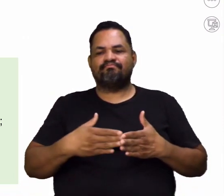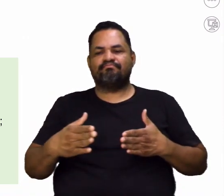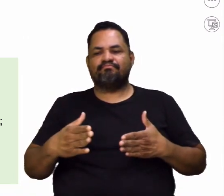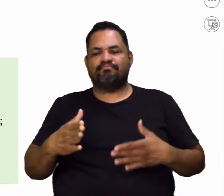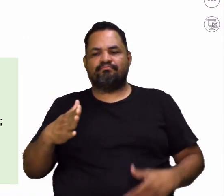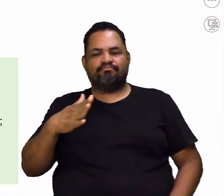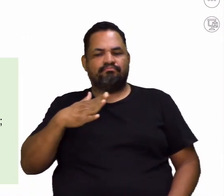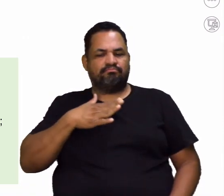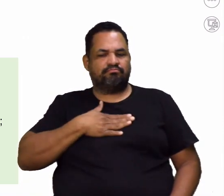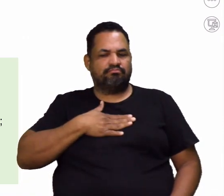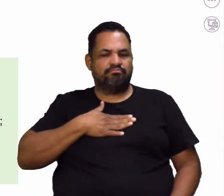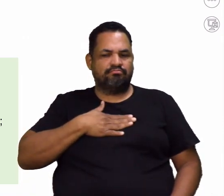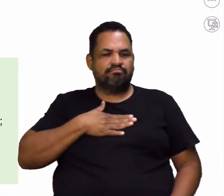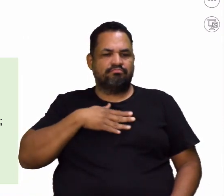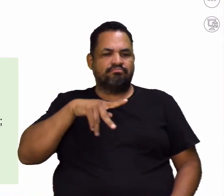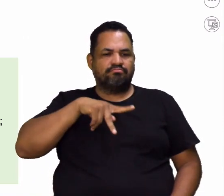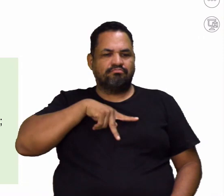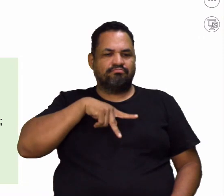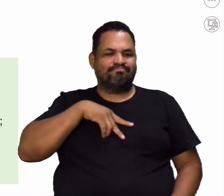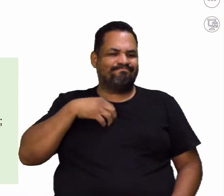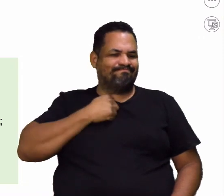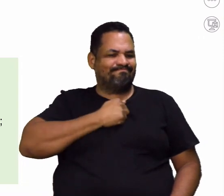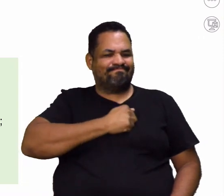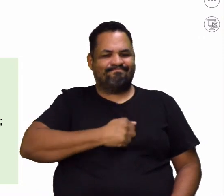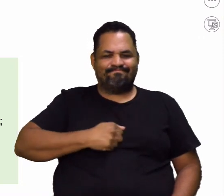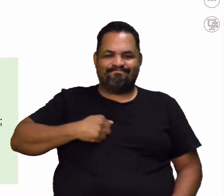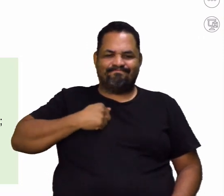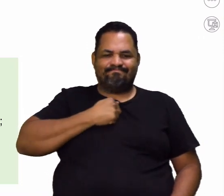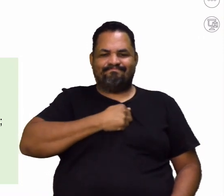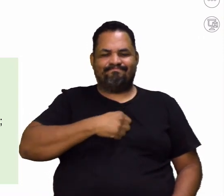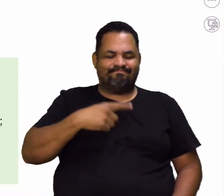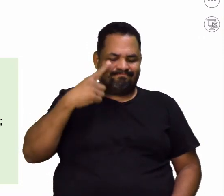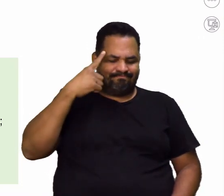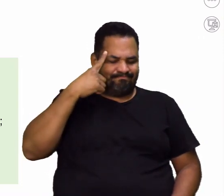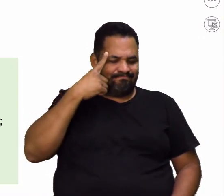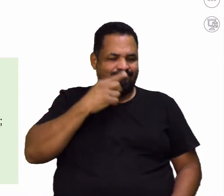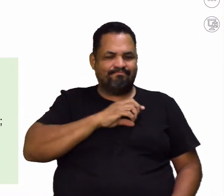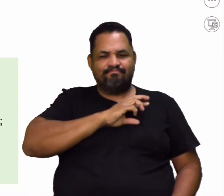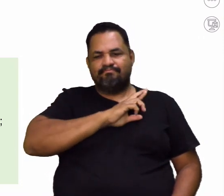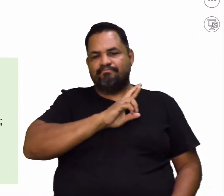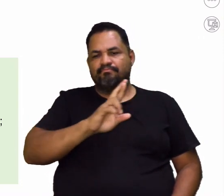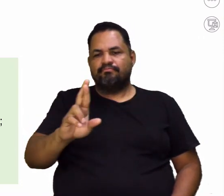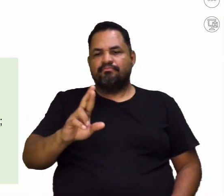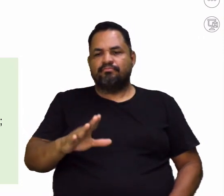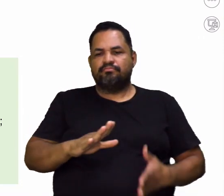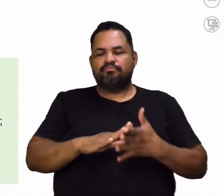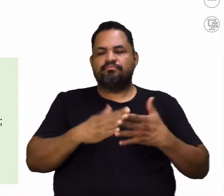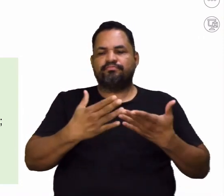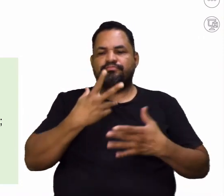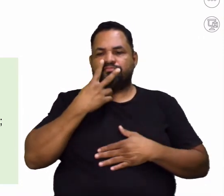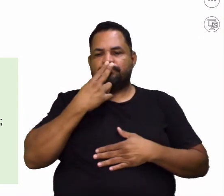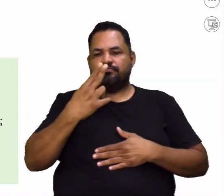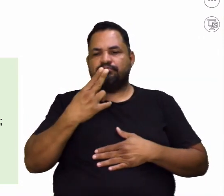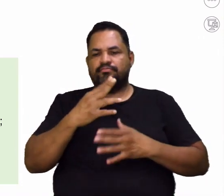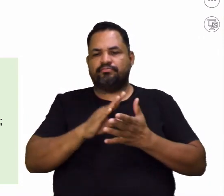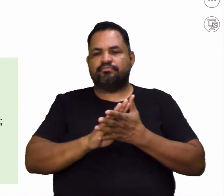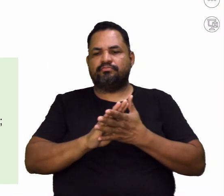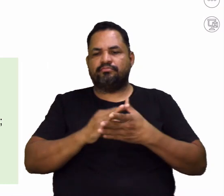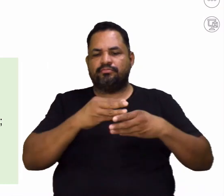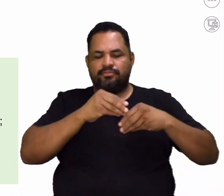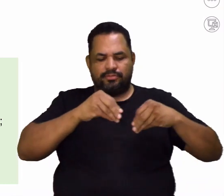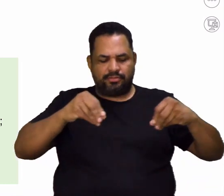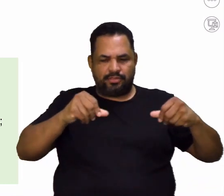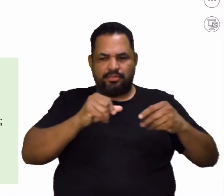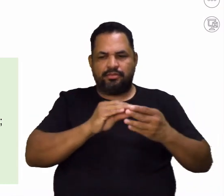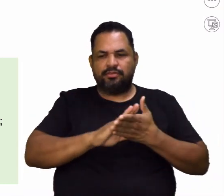anulando-me a mim mesmo na angústia do pensamento religioso como num saco de